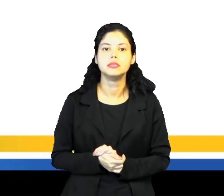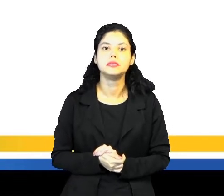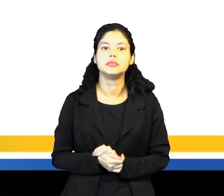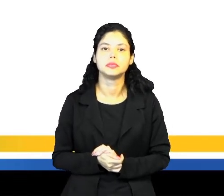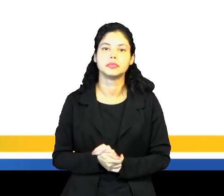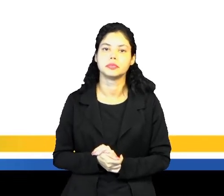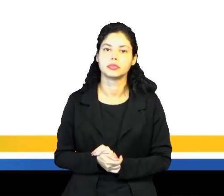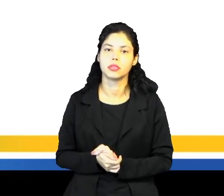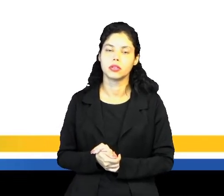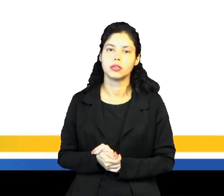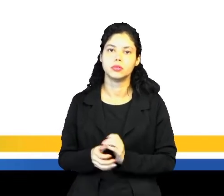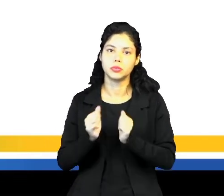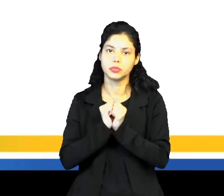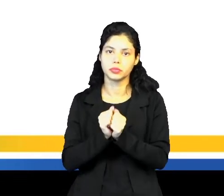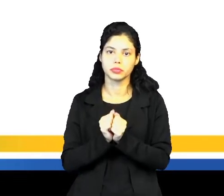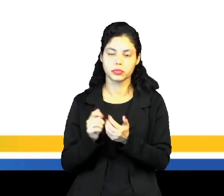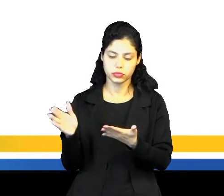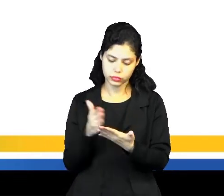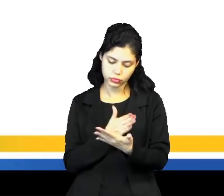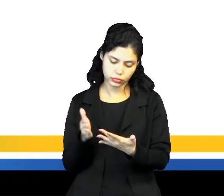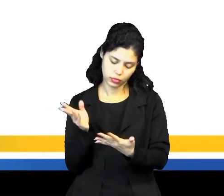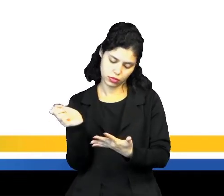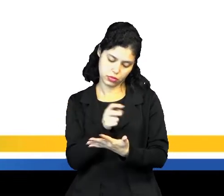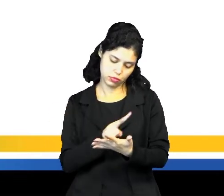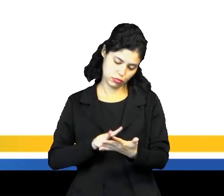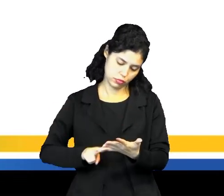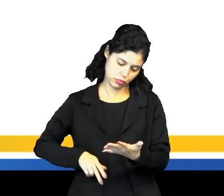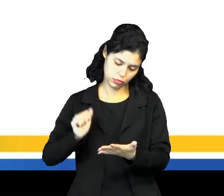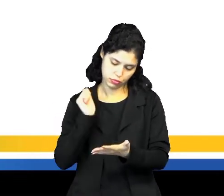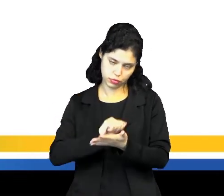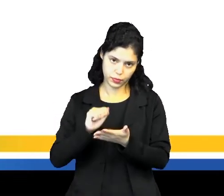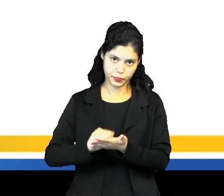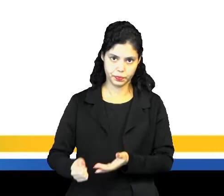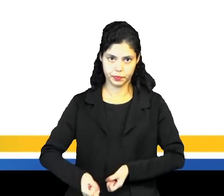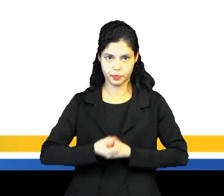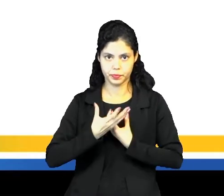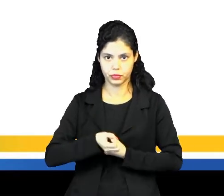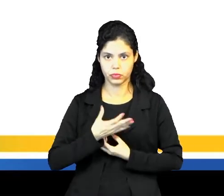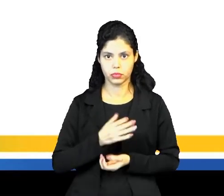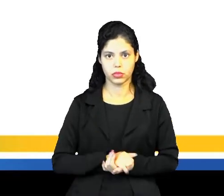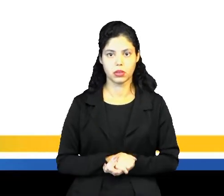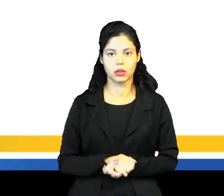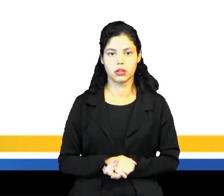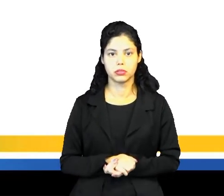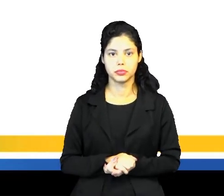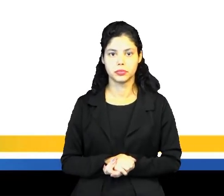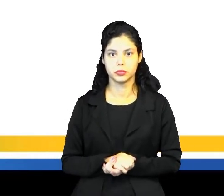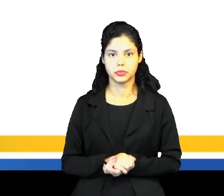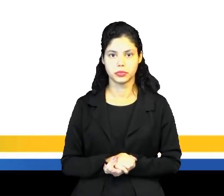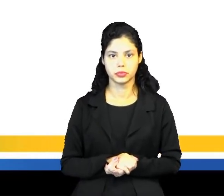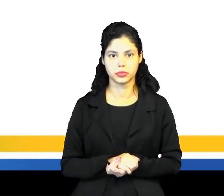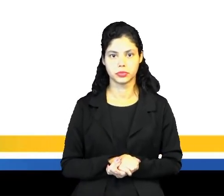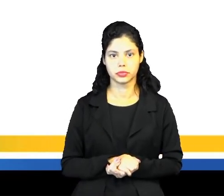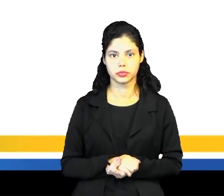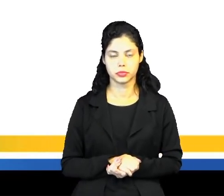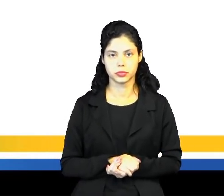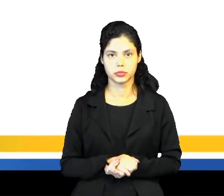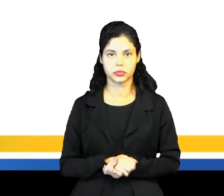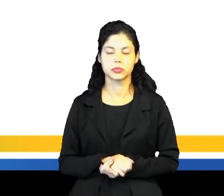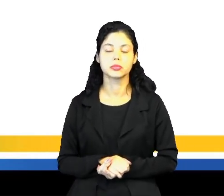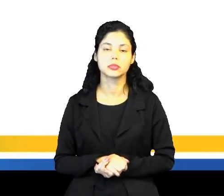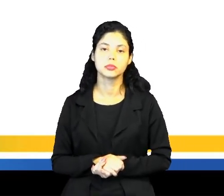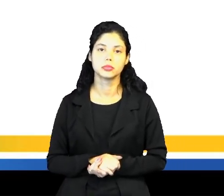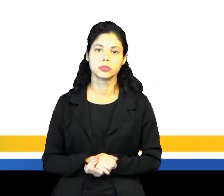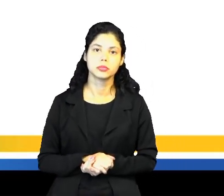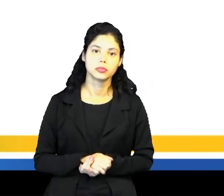seja, ele com o caderno na mão é um poeta, né? Por isso que ele é poeta. Porque quando ele está com o caderno na mão, né, diante do